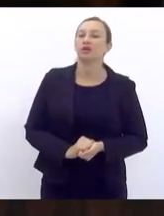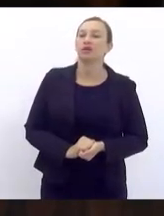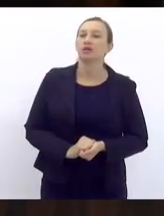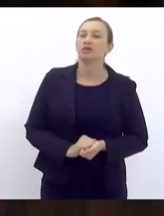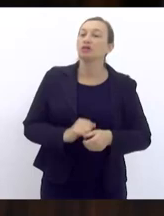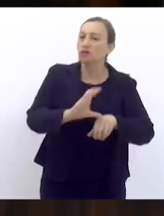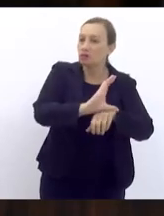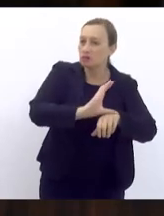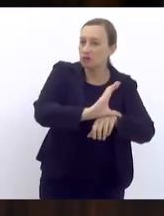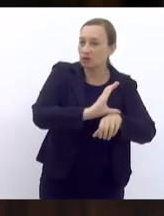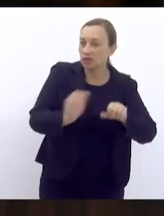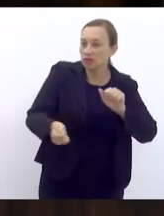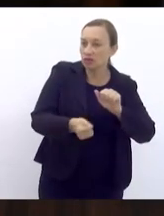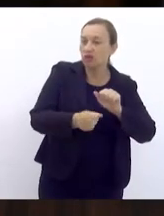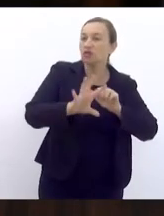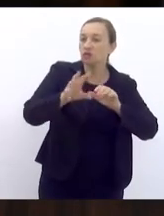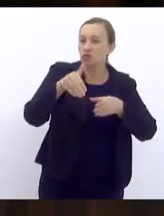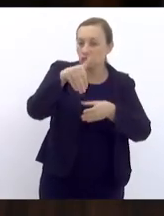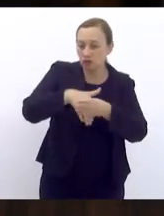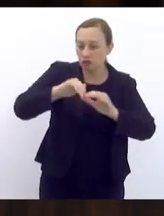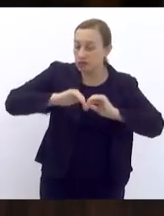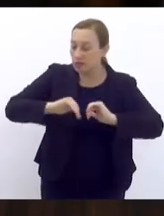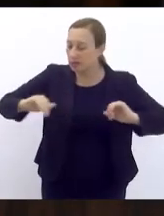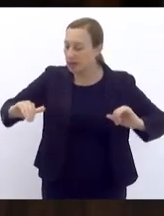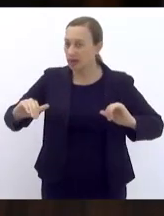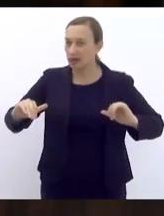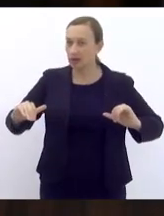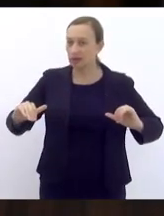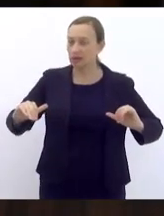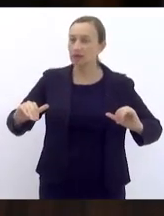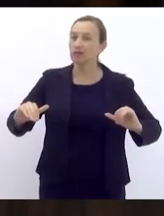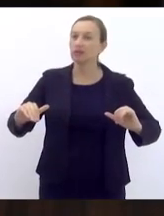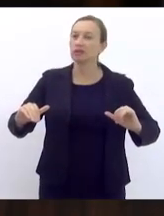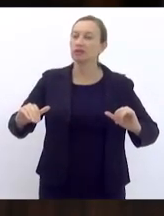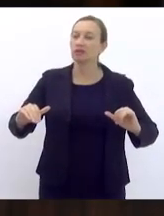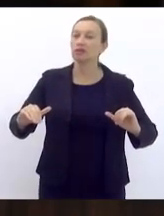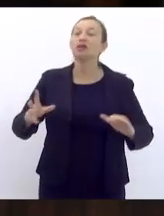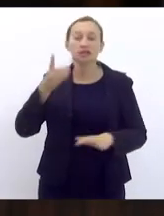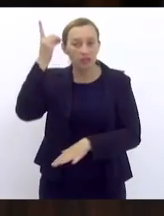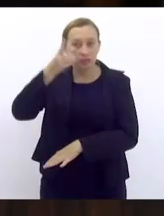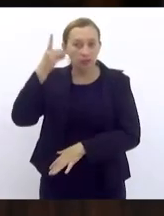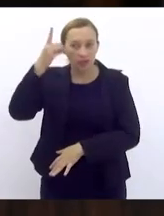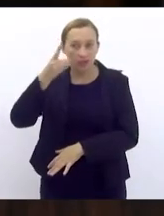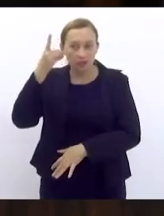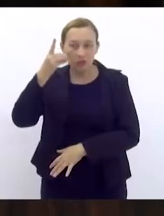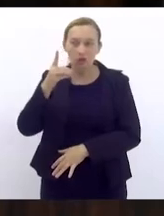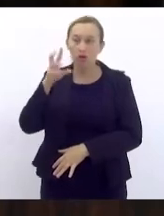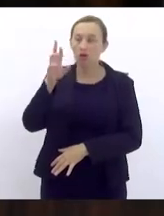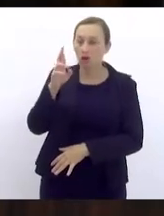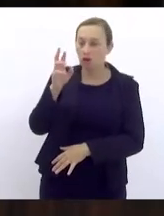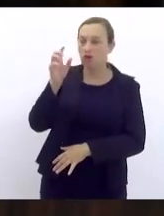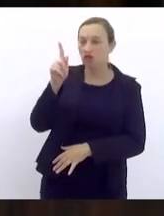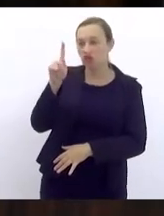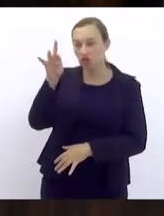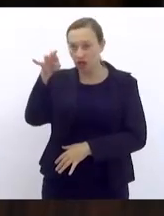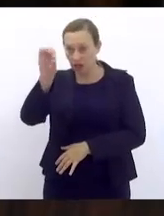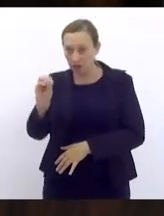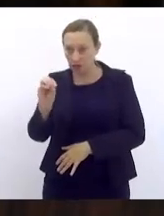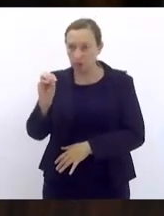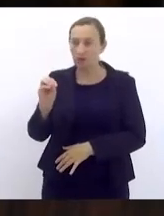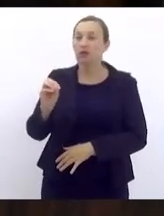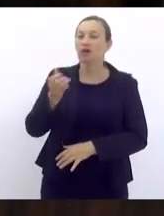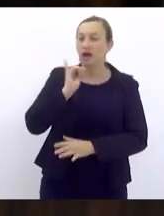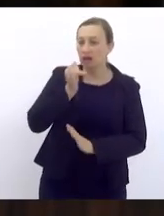condicionalidade com voto em separado pela constitucionalidade do deputado Rogério Lisboa, relator original